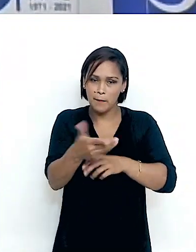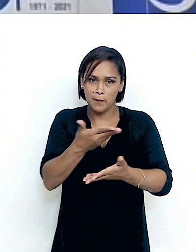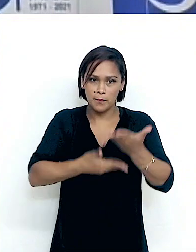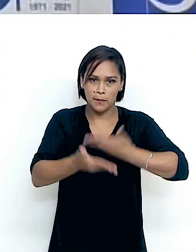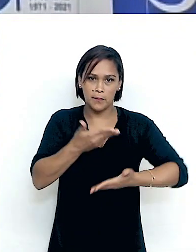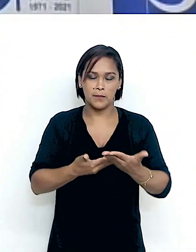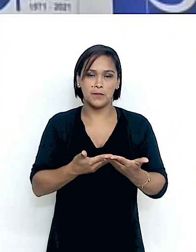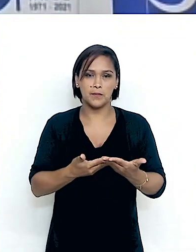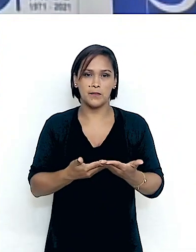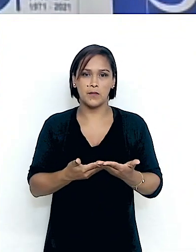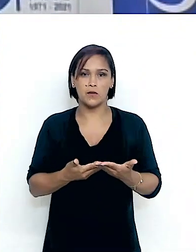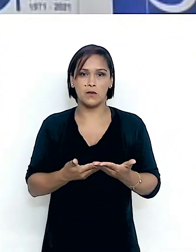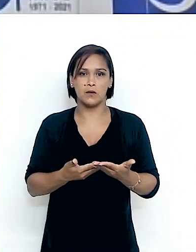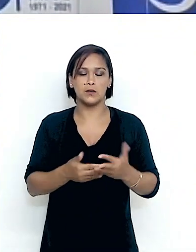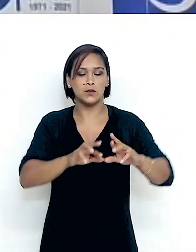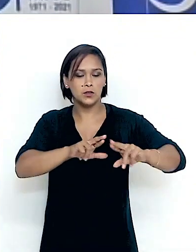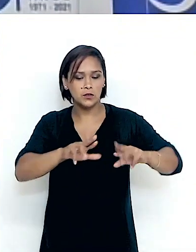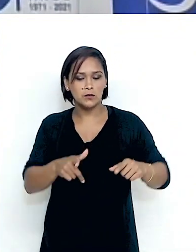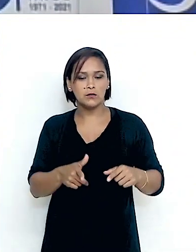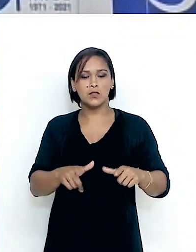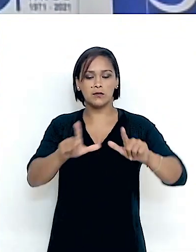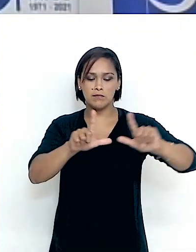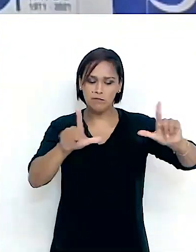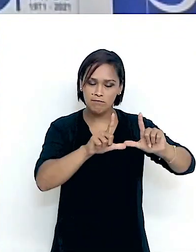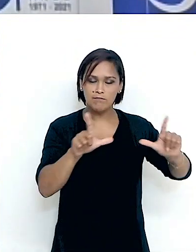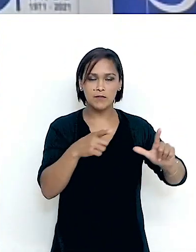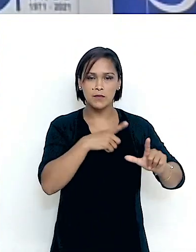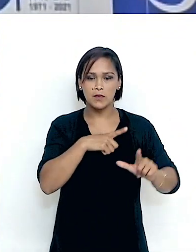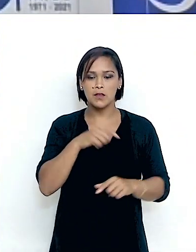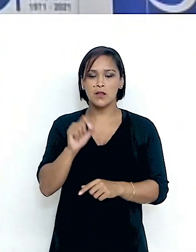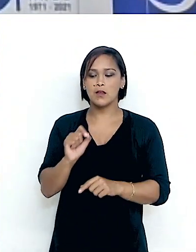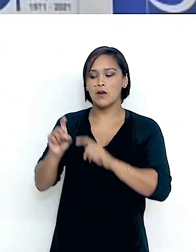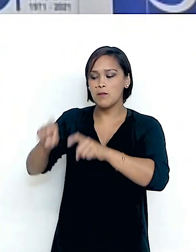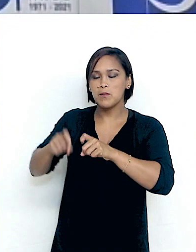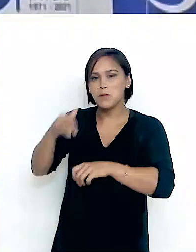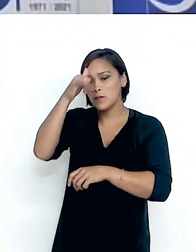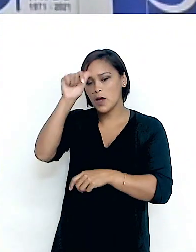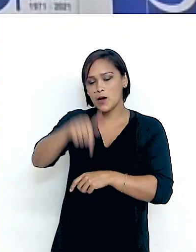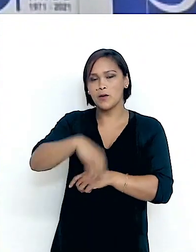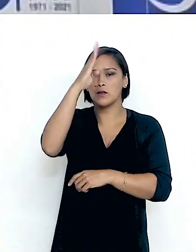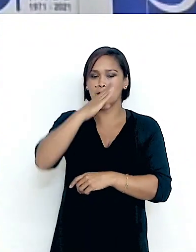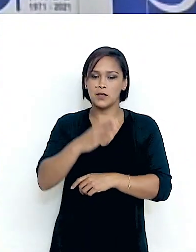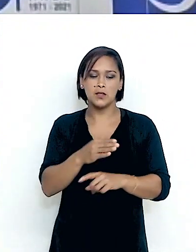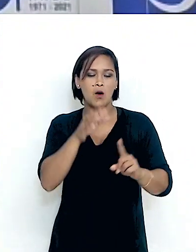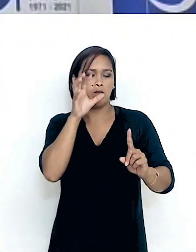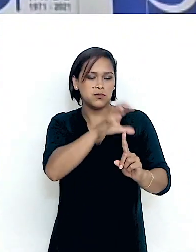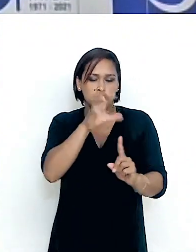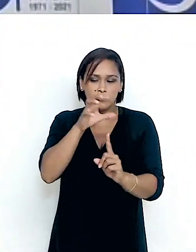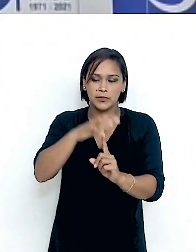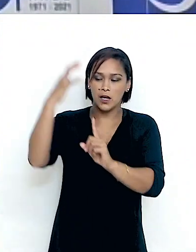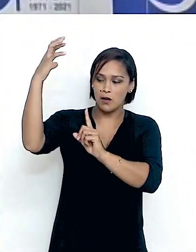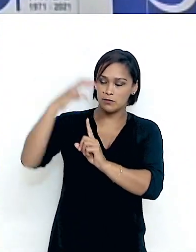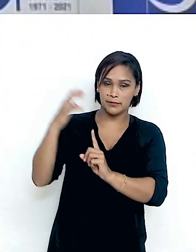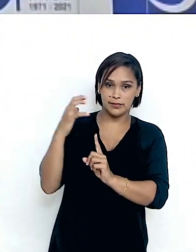que é pautado pelas diferentes mídias, em que o agro brasileiro tem sofrido ataques à sua imagem